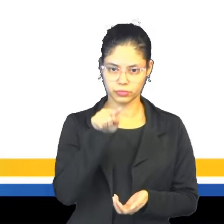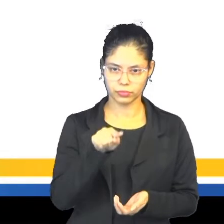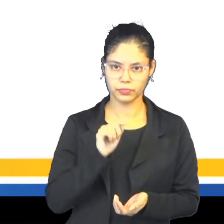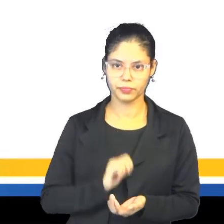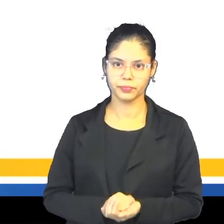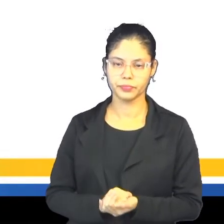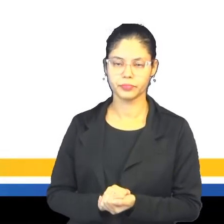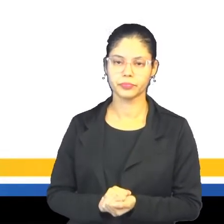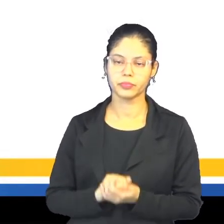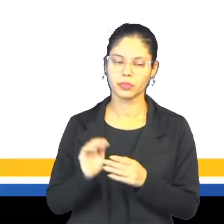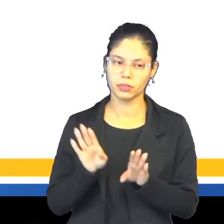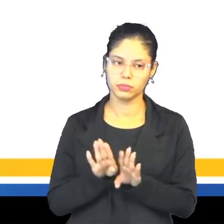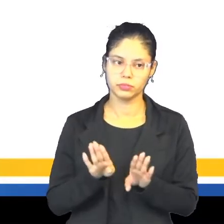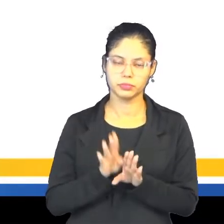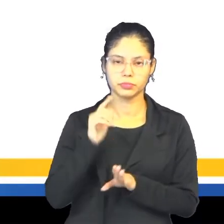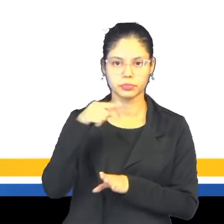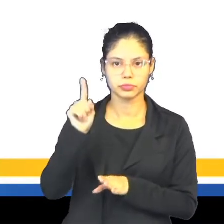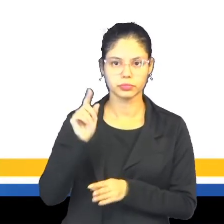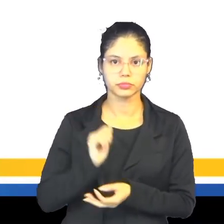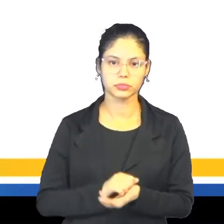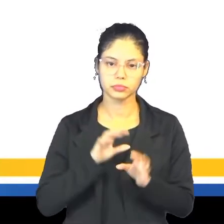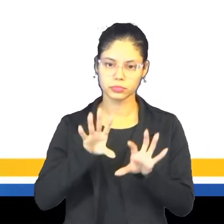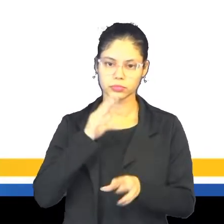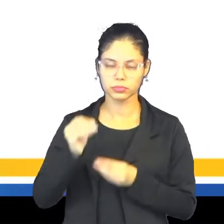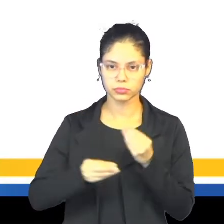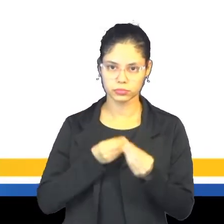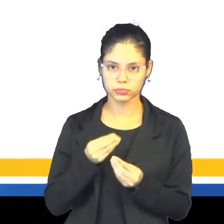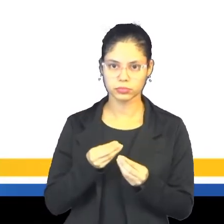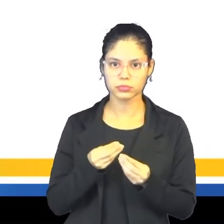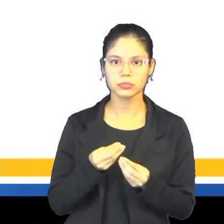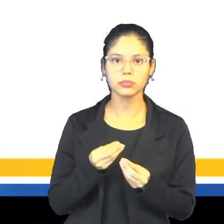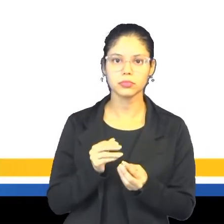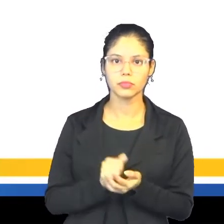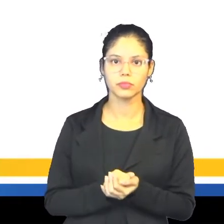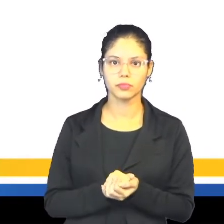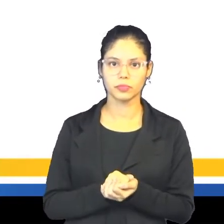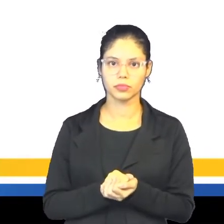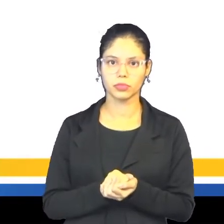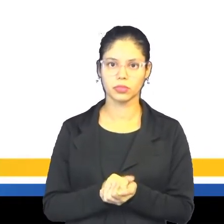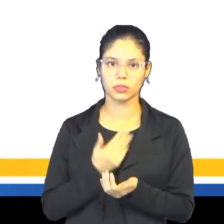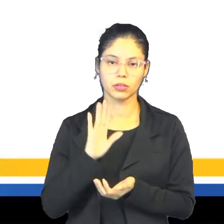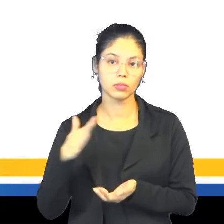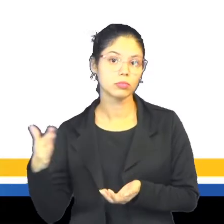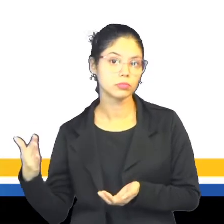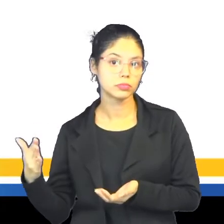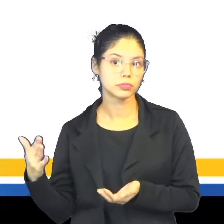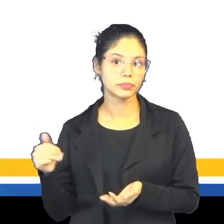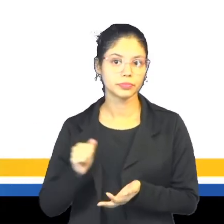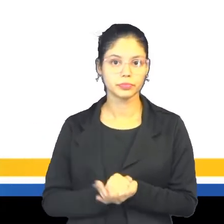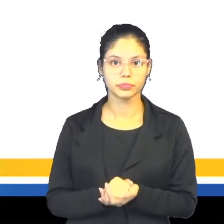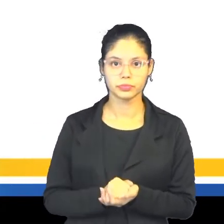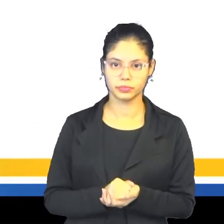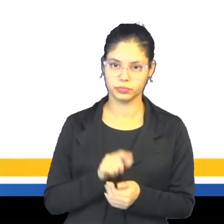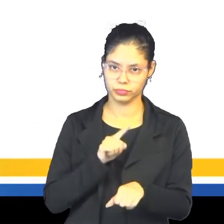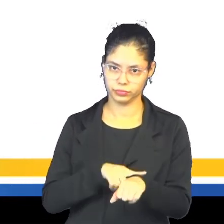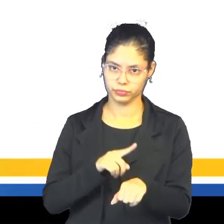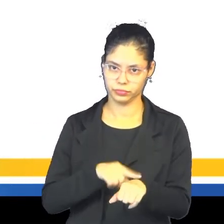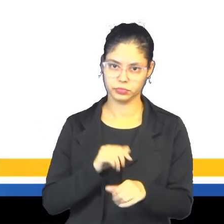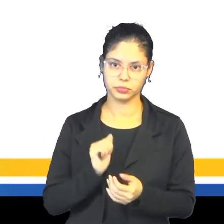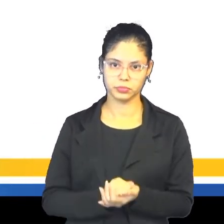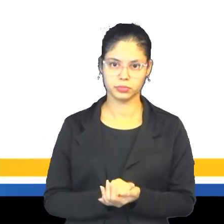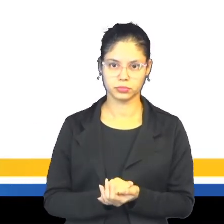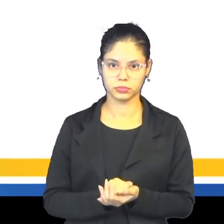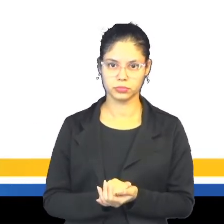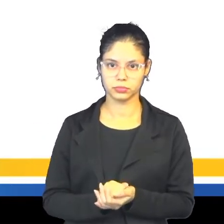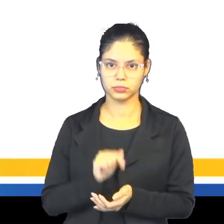Então, ele também leva acento, né? Assim como os interrogativos. E o quando, né? Que é de tempo, que